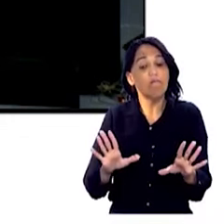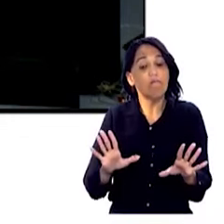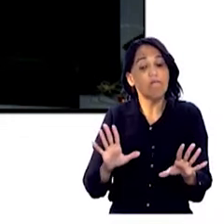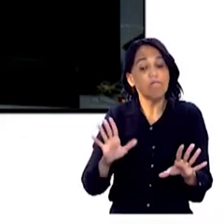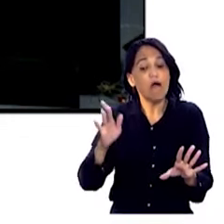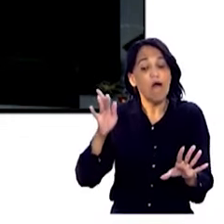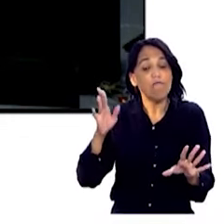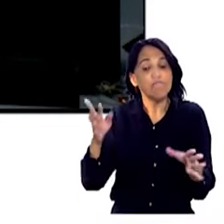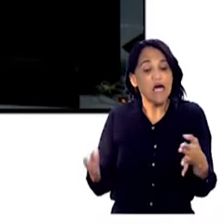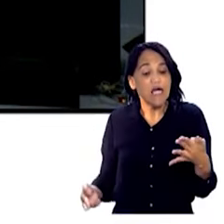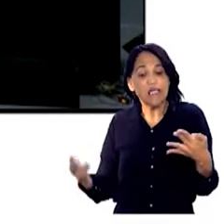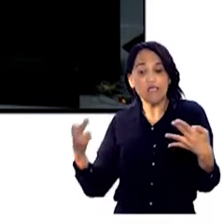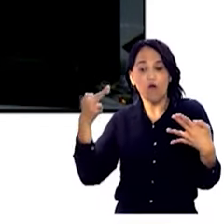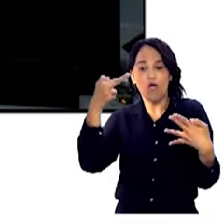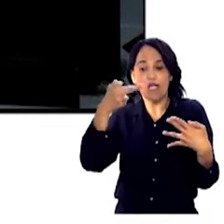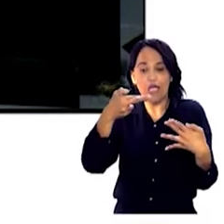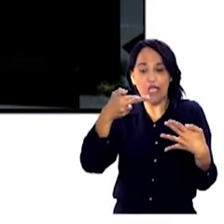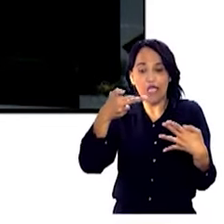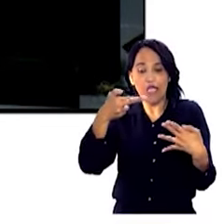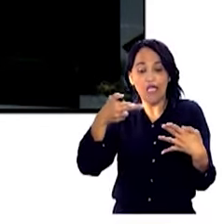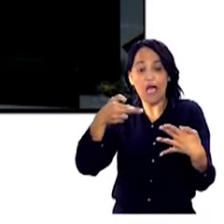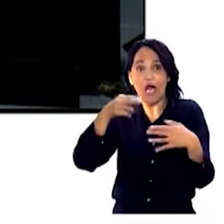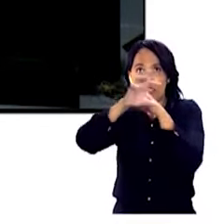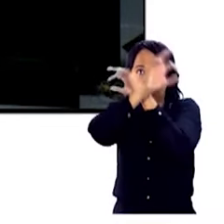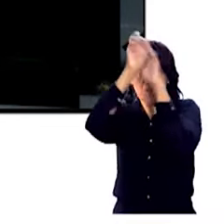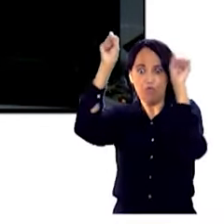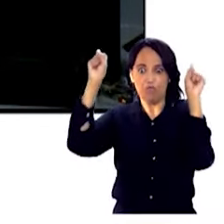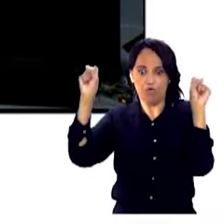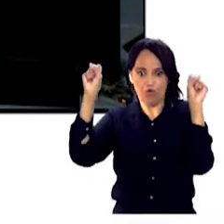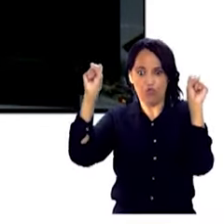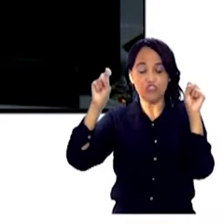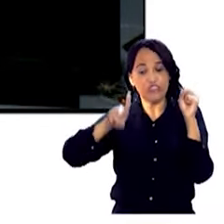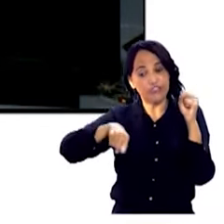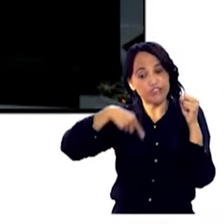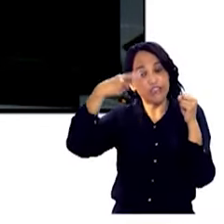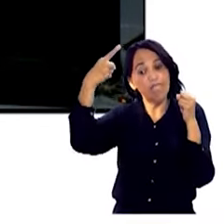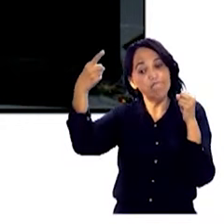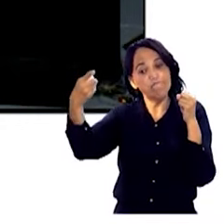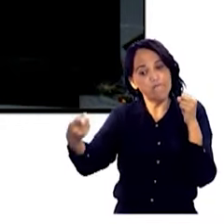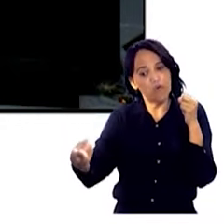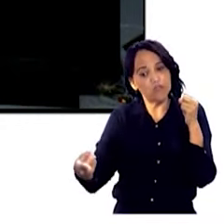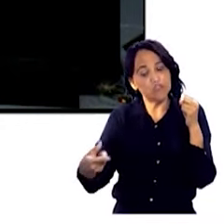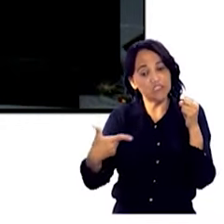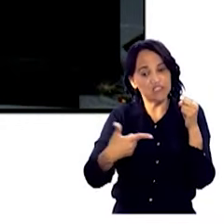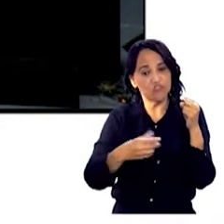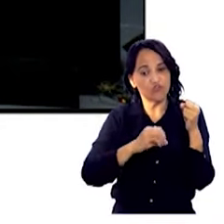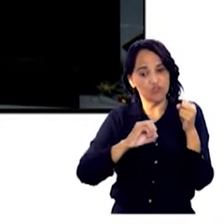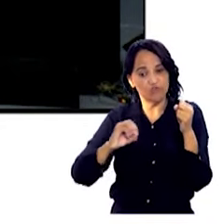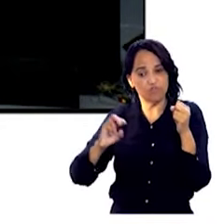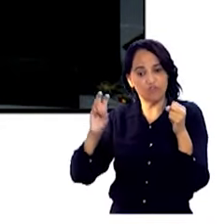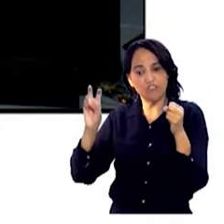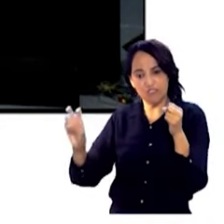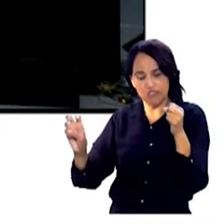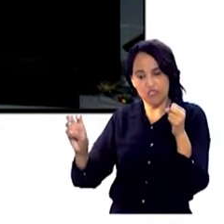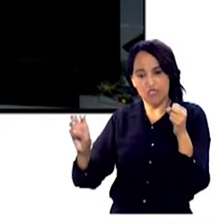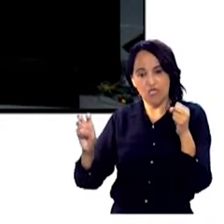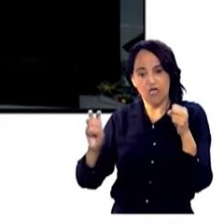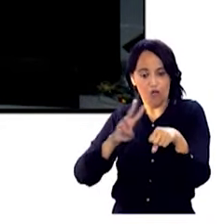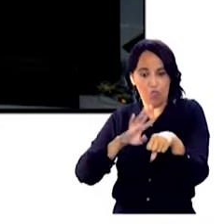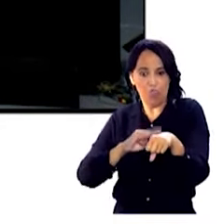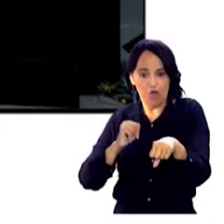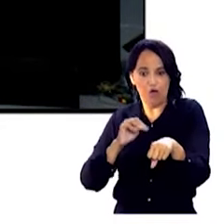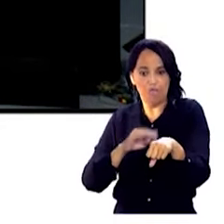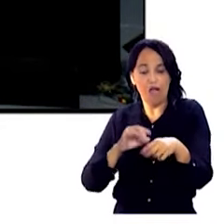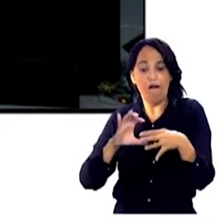recorrer e chegar à Suprema corte que depois em 2005 passou a se chamar permissão